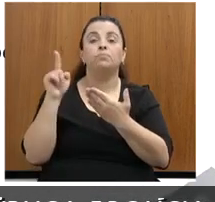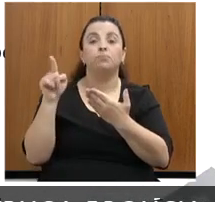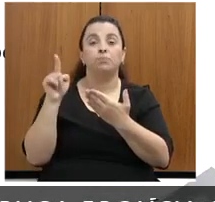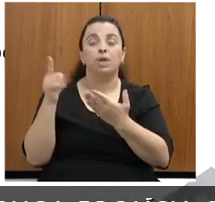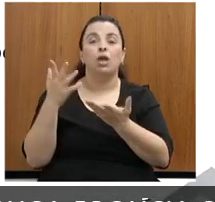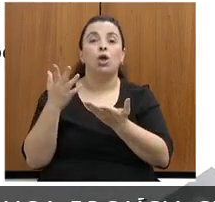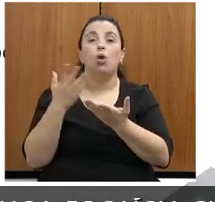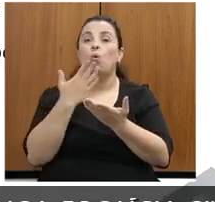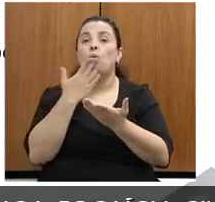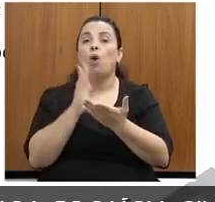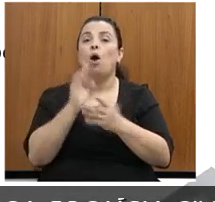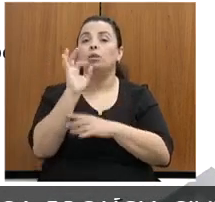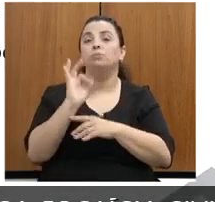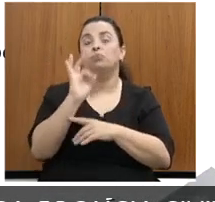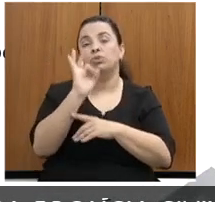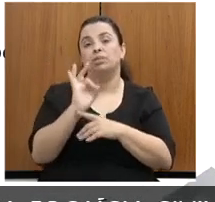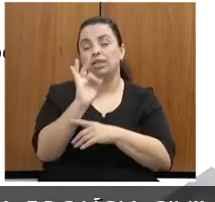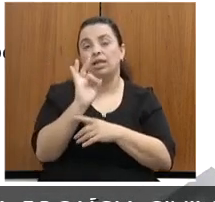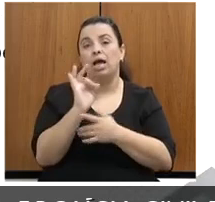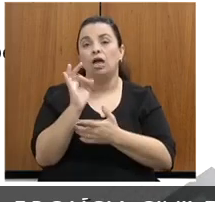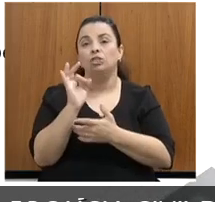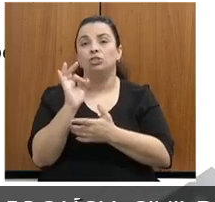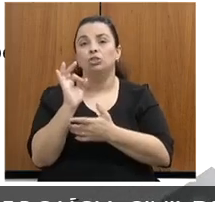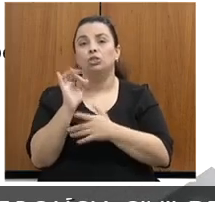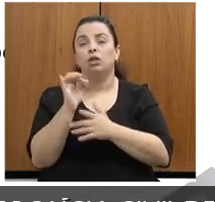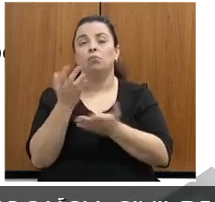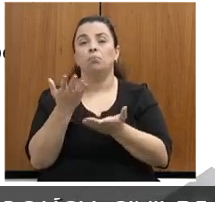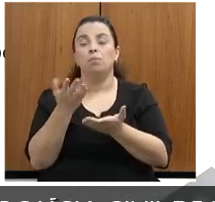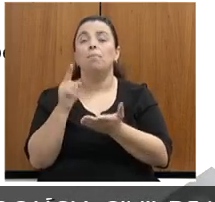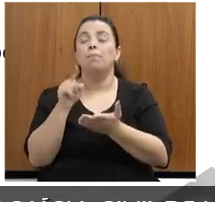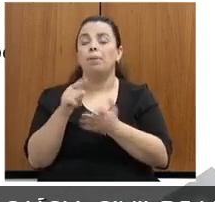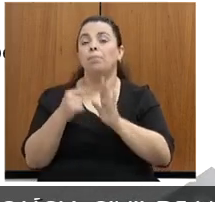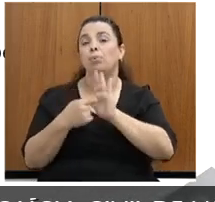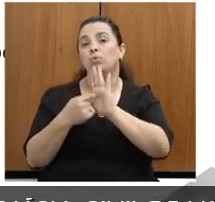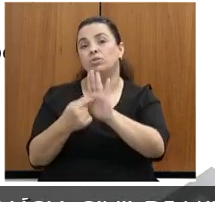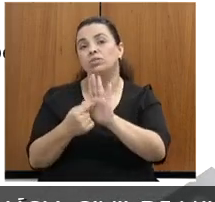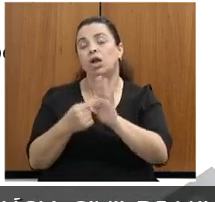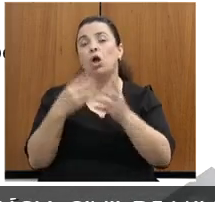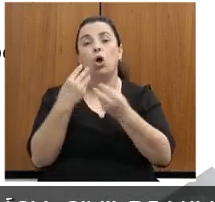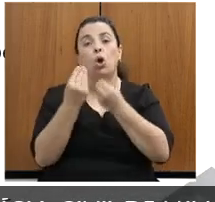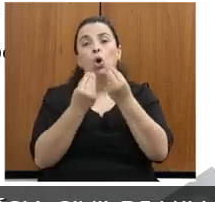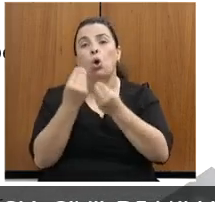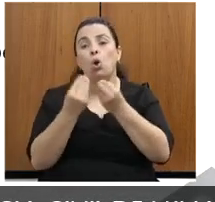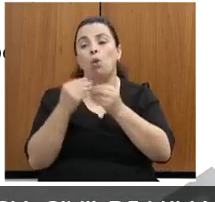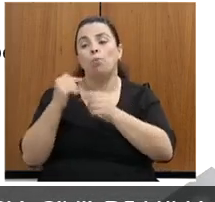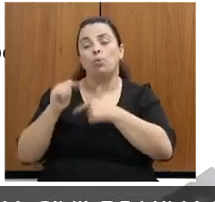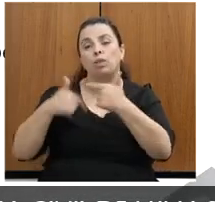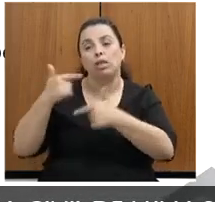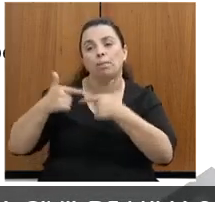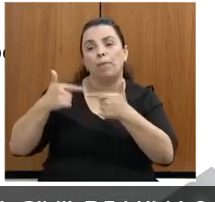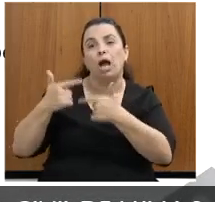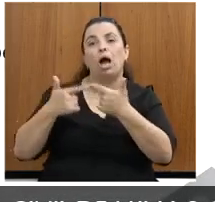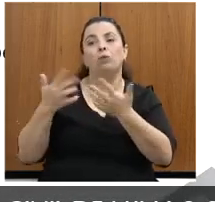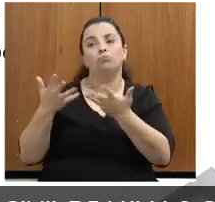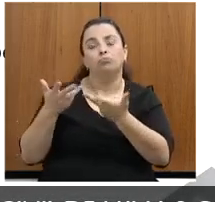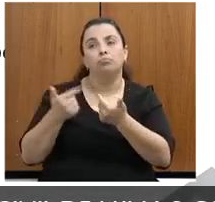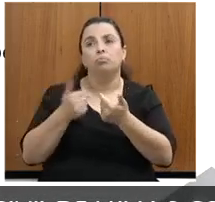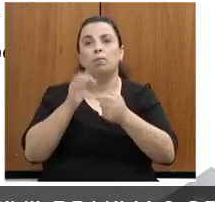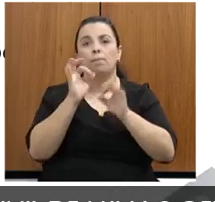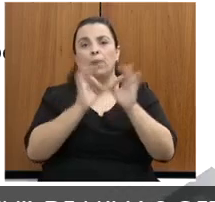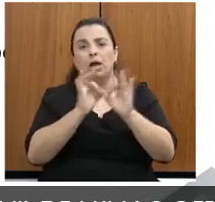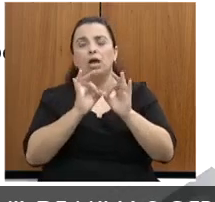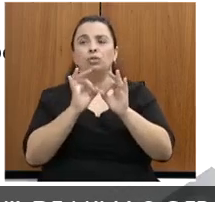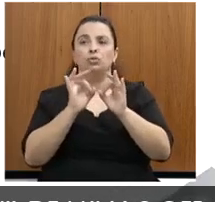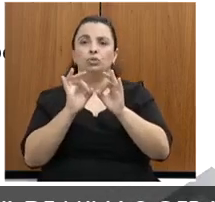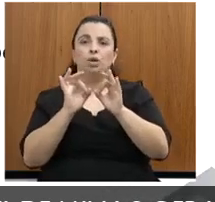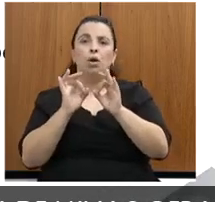né que o objetivo é ajudar a demonstrar os resultados alcançados e por planos projetos